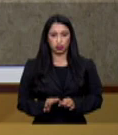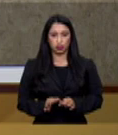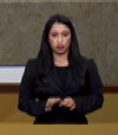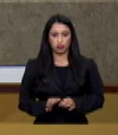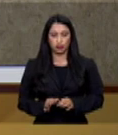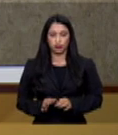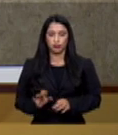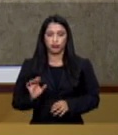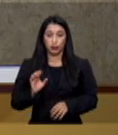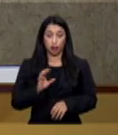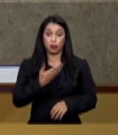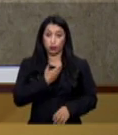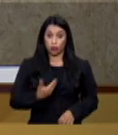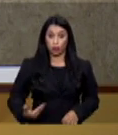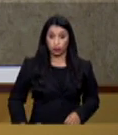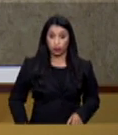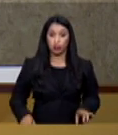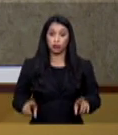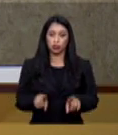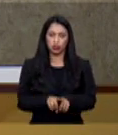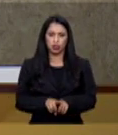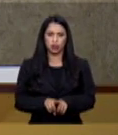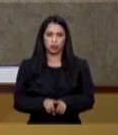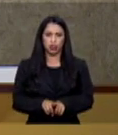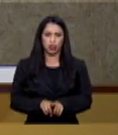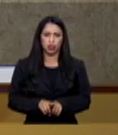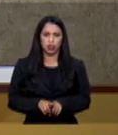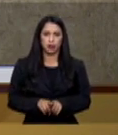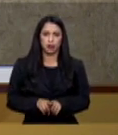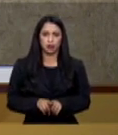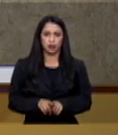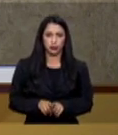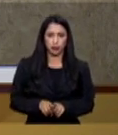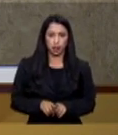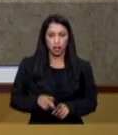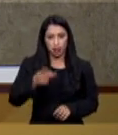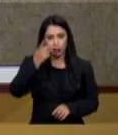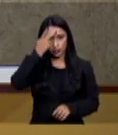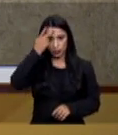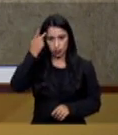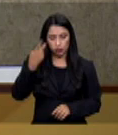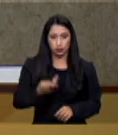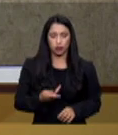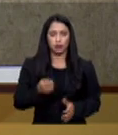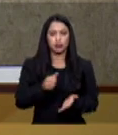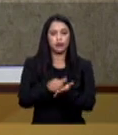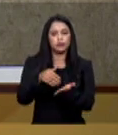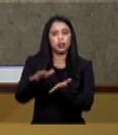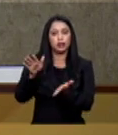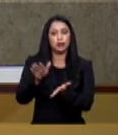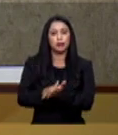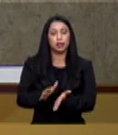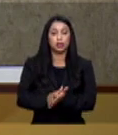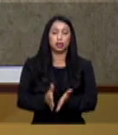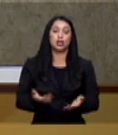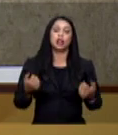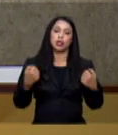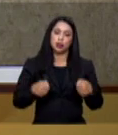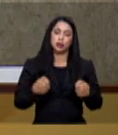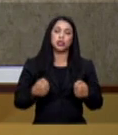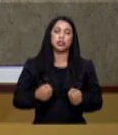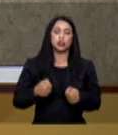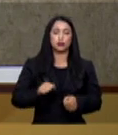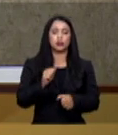jurídica não só para o Estado, como também para aqueles que vão ser demitidos. Desses adolescentes que necessitam dessa